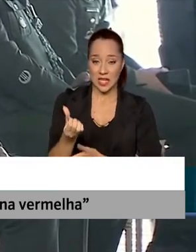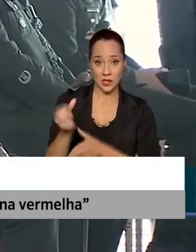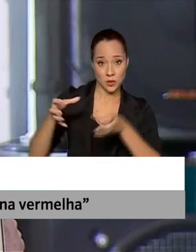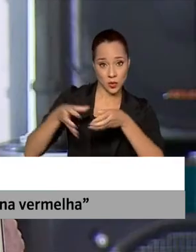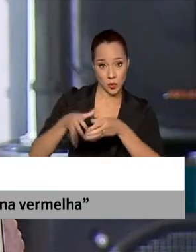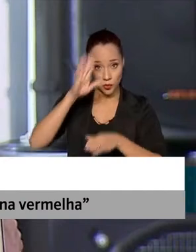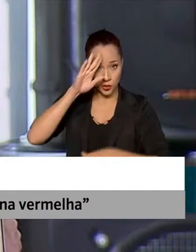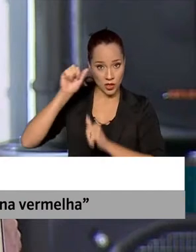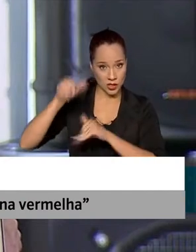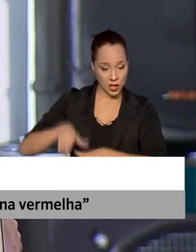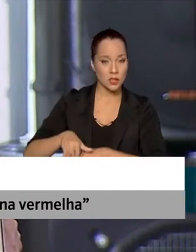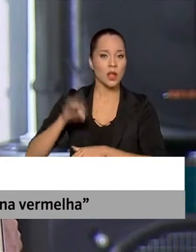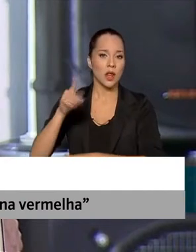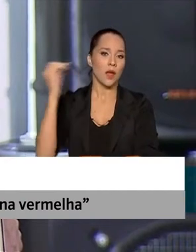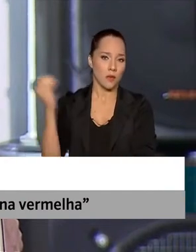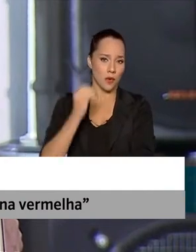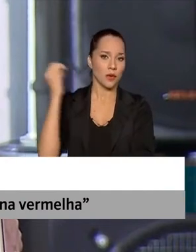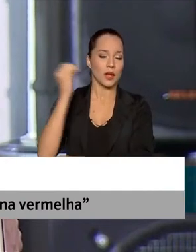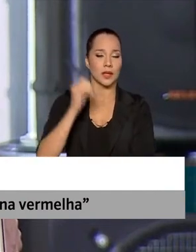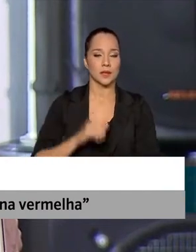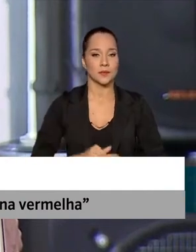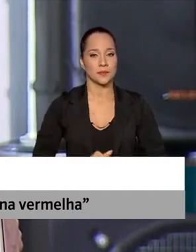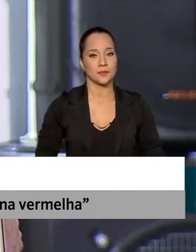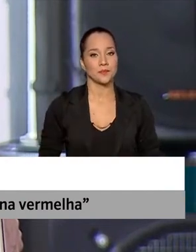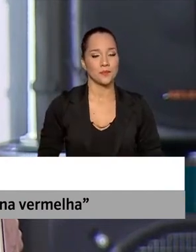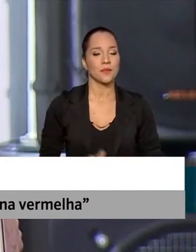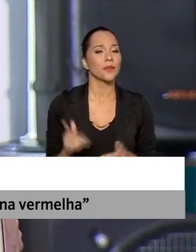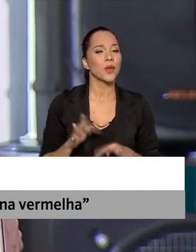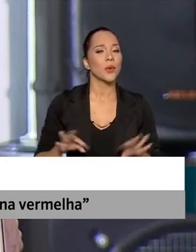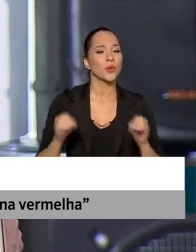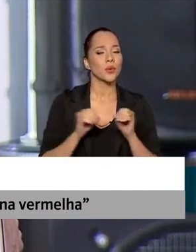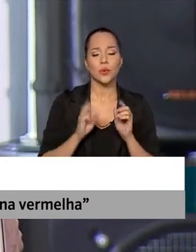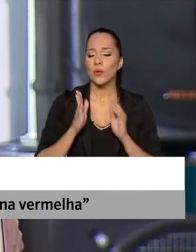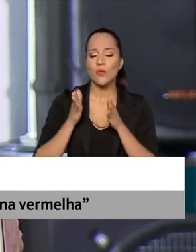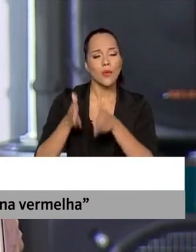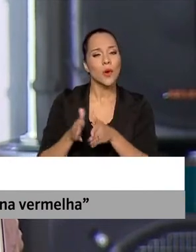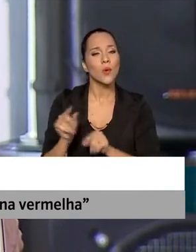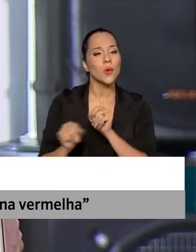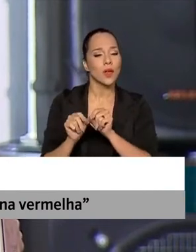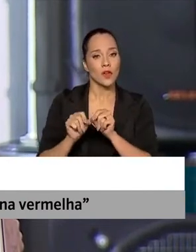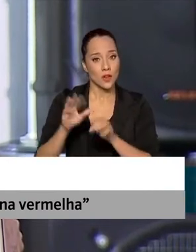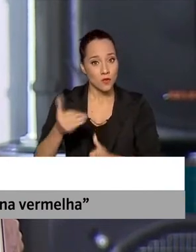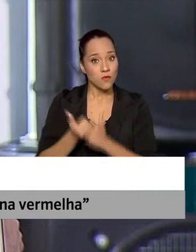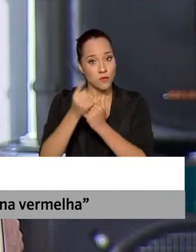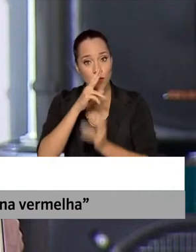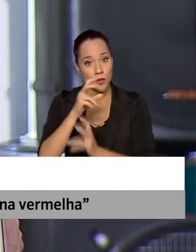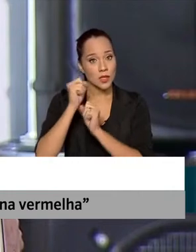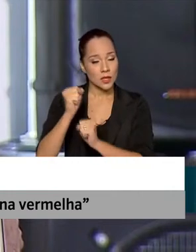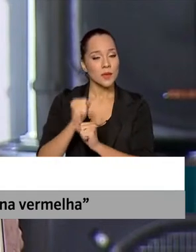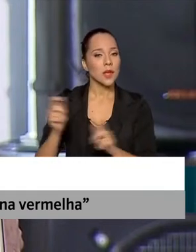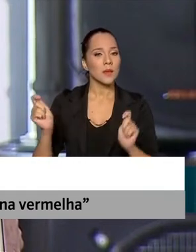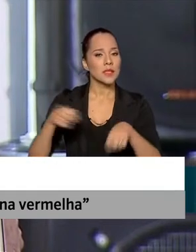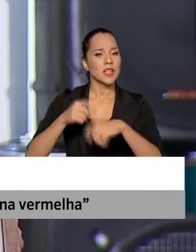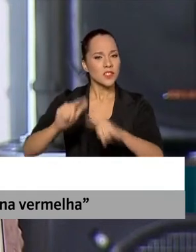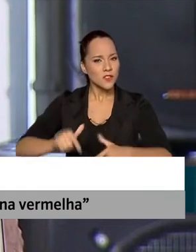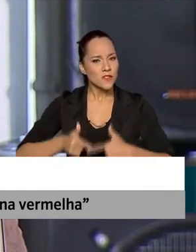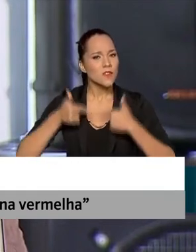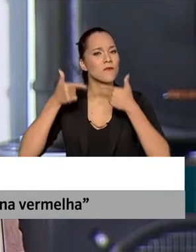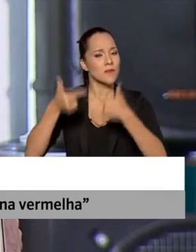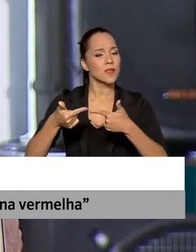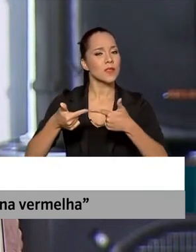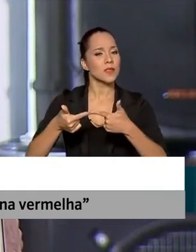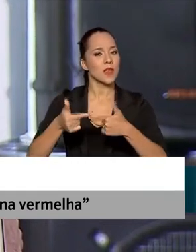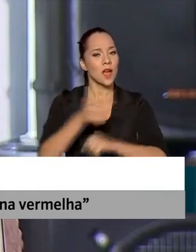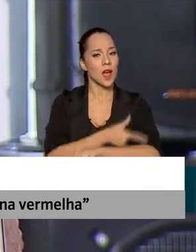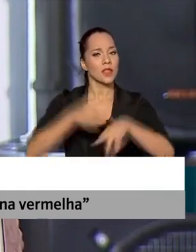do Exército, em Porto Alegre, Rio Grande do Sul. Tudo visando ao fortalecimento da capacidade de defender